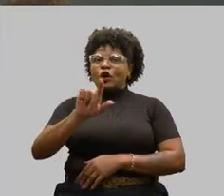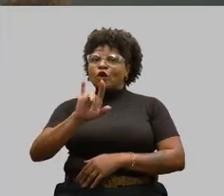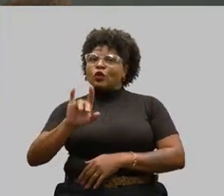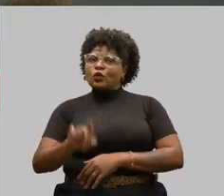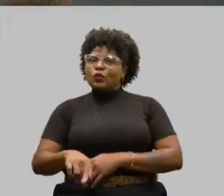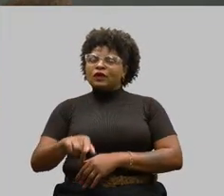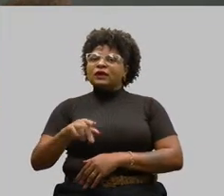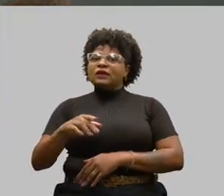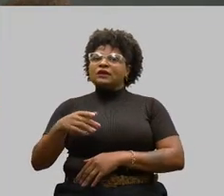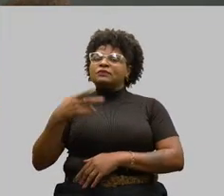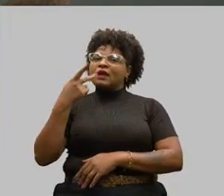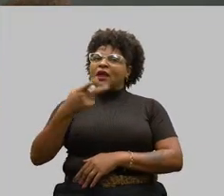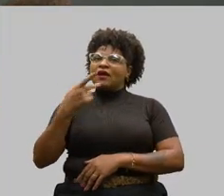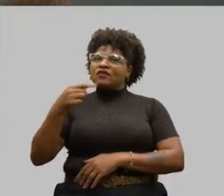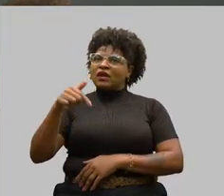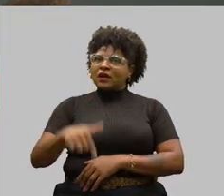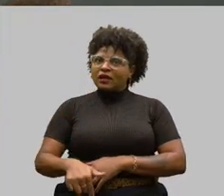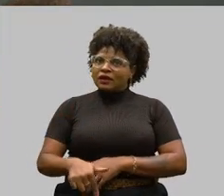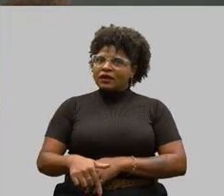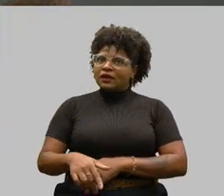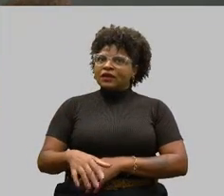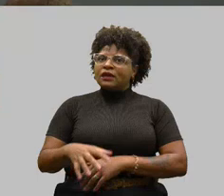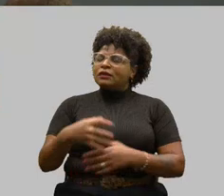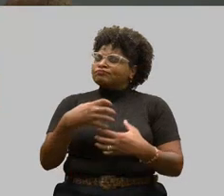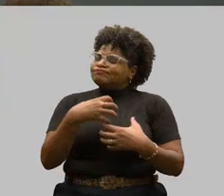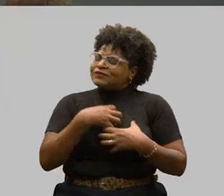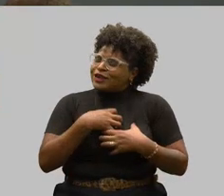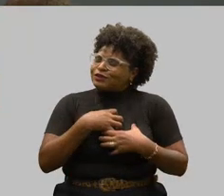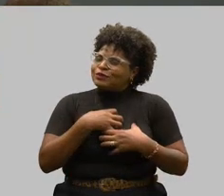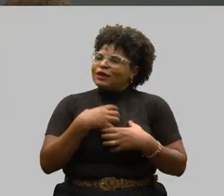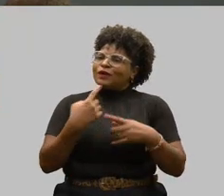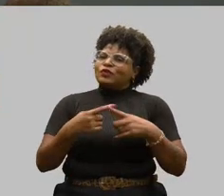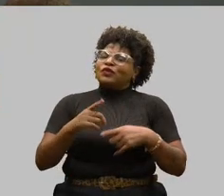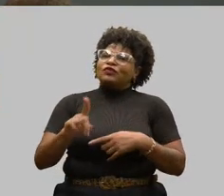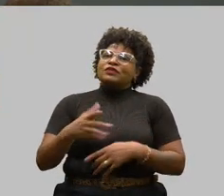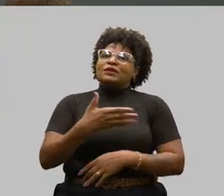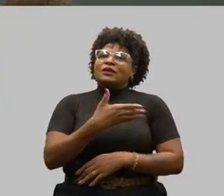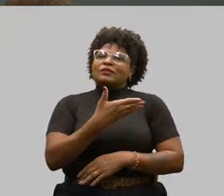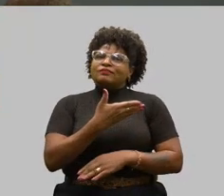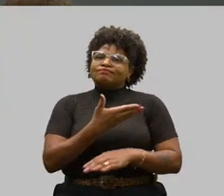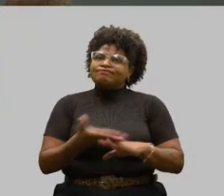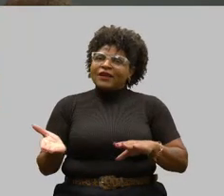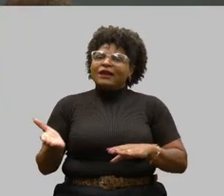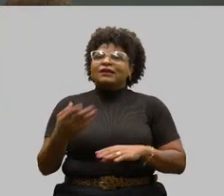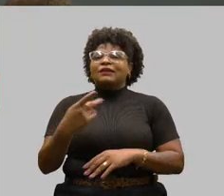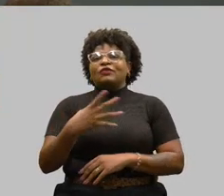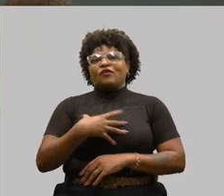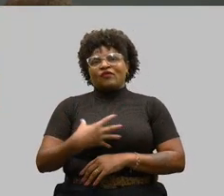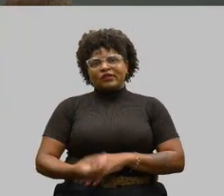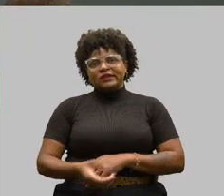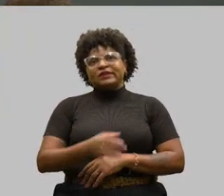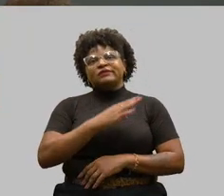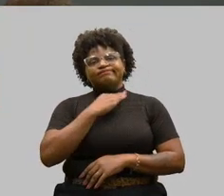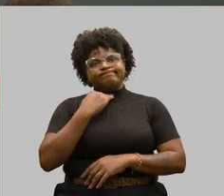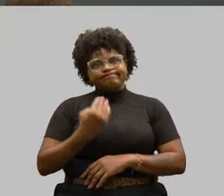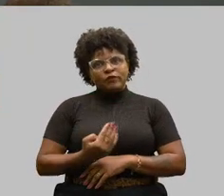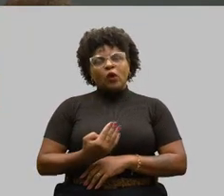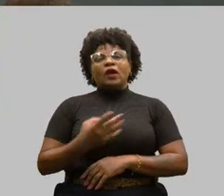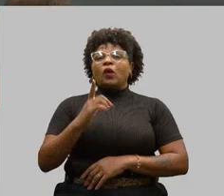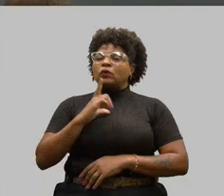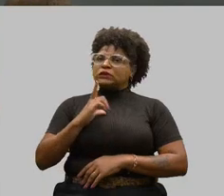esplanação e meus sentimentos Doutor Luiz pela perda do seu filho o senhor passou também por essas dificuldades